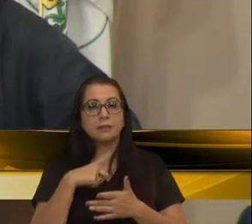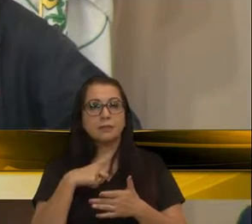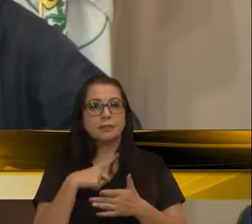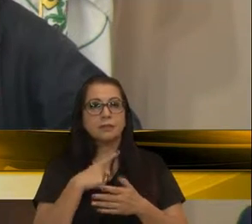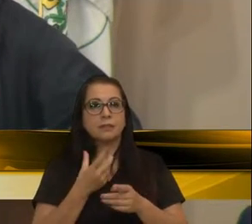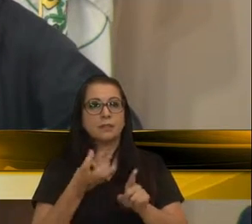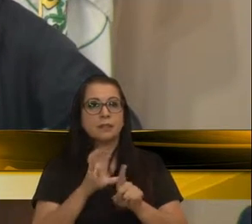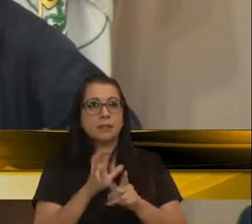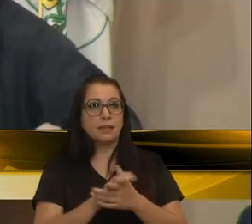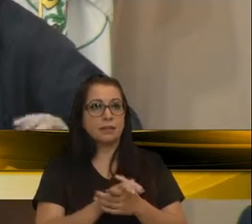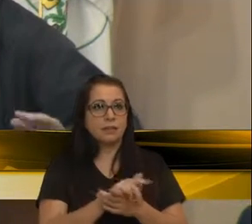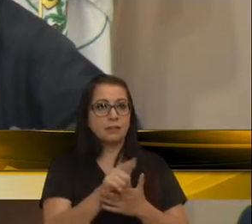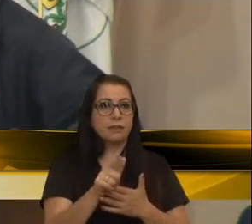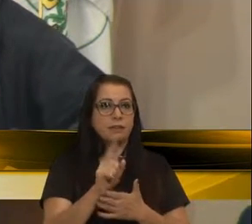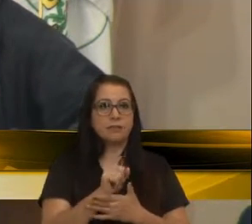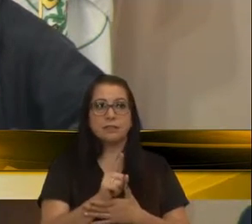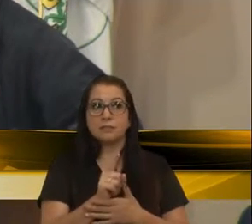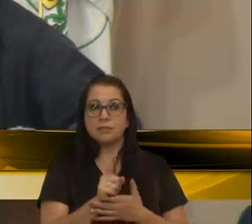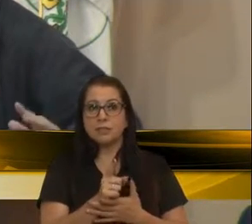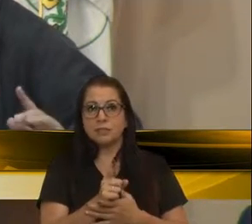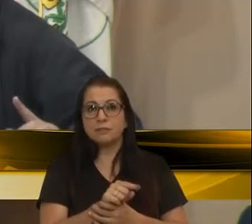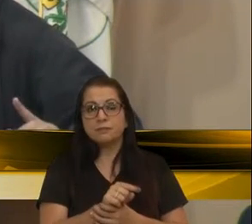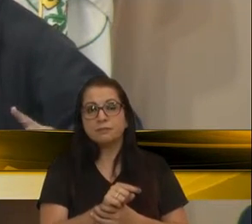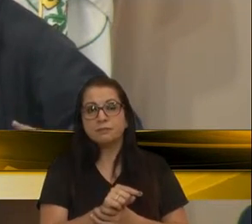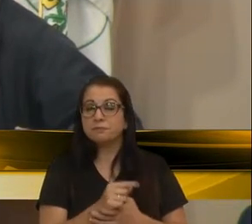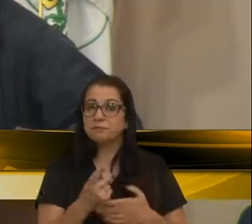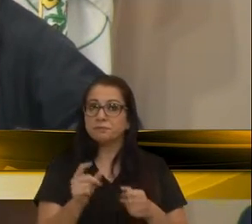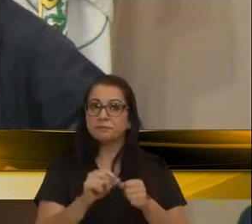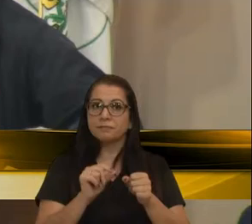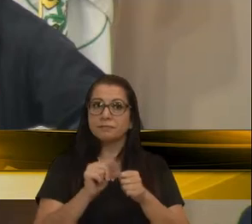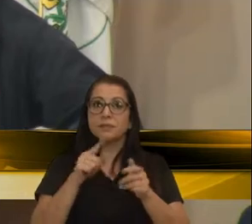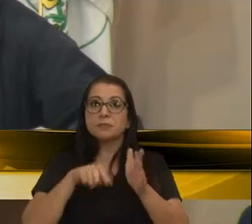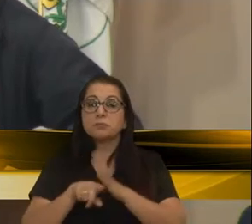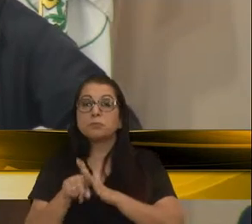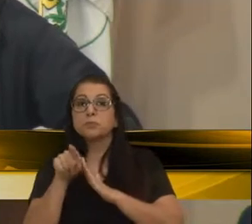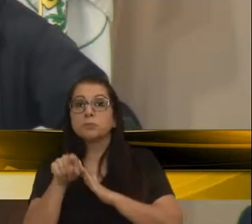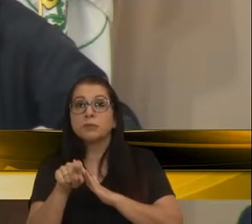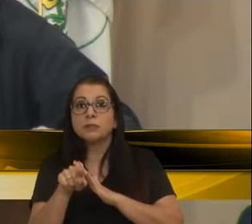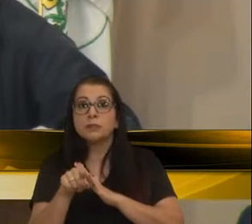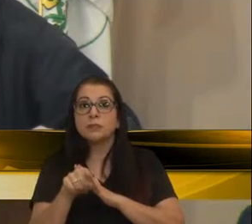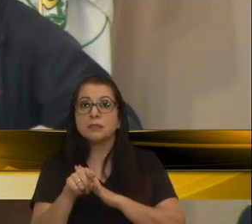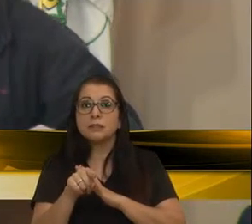ser contra. Aqui é uma questão de que eu fiz uma pergunta para ela